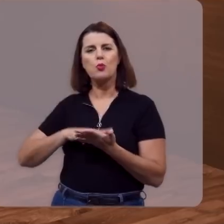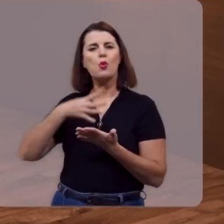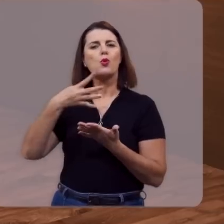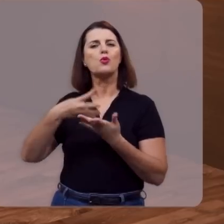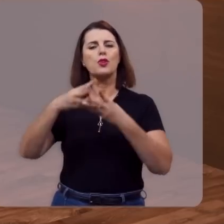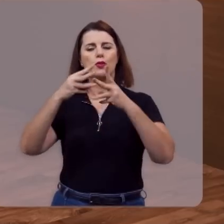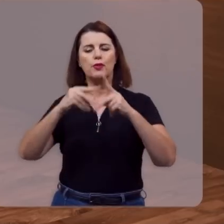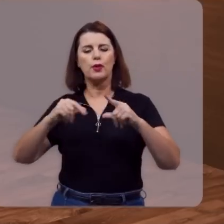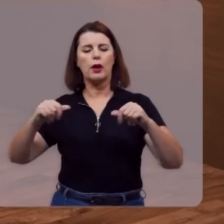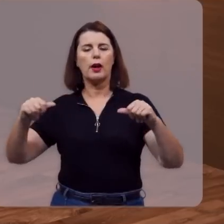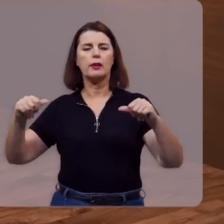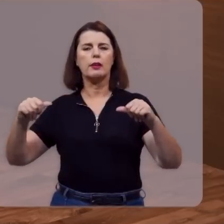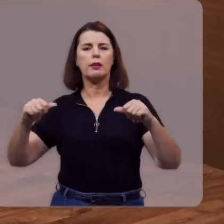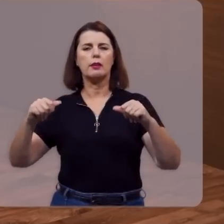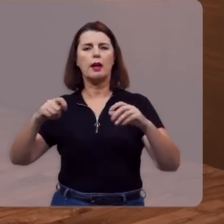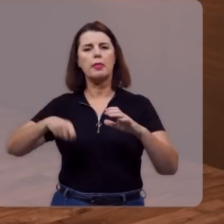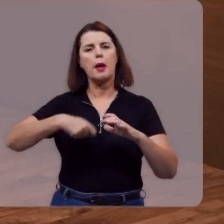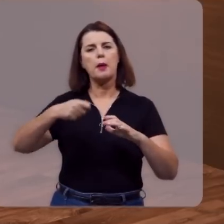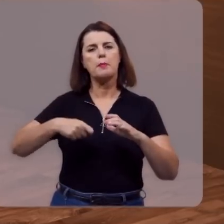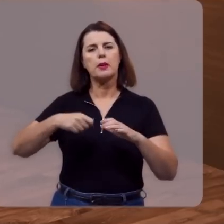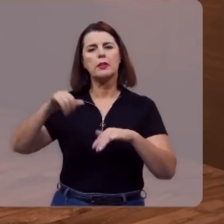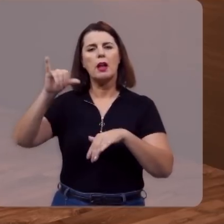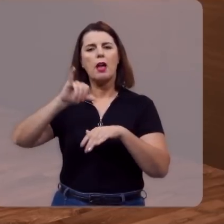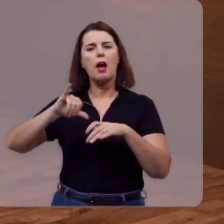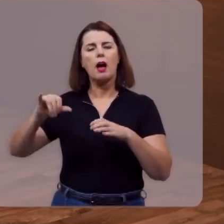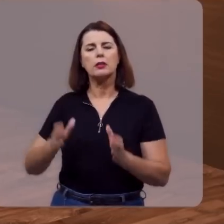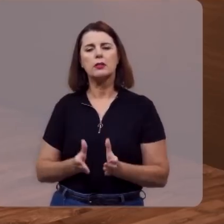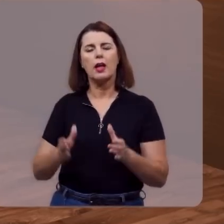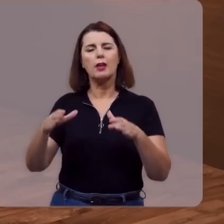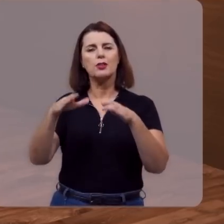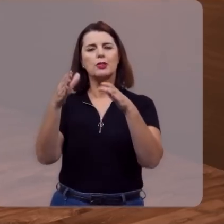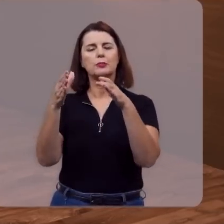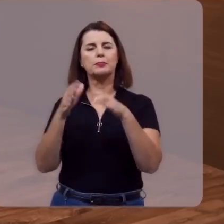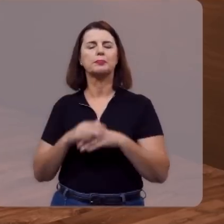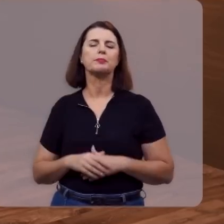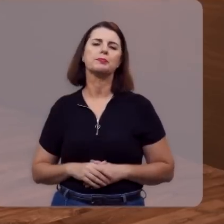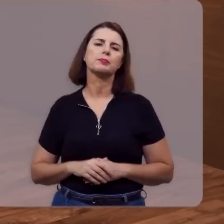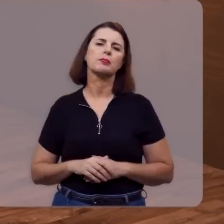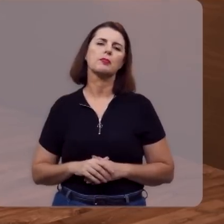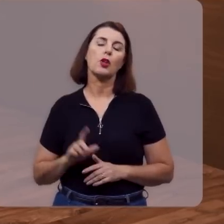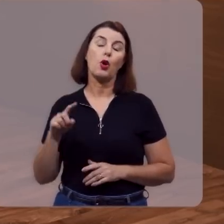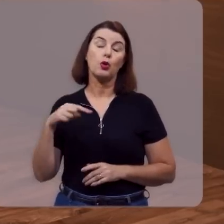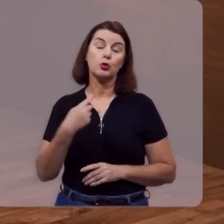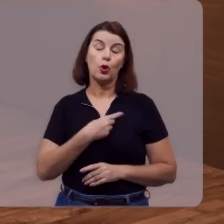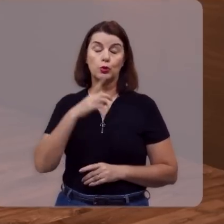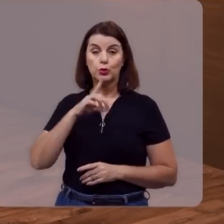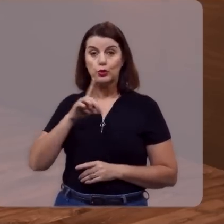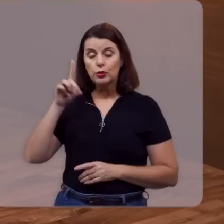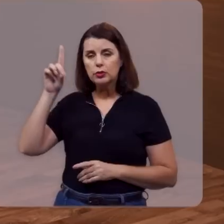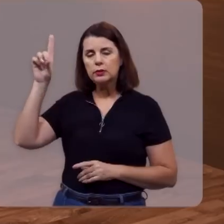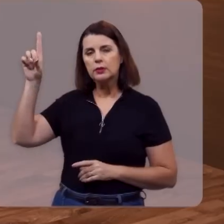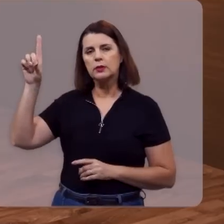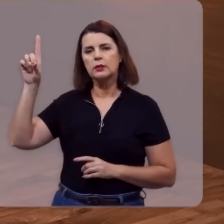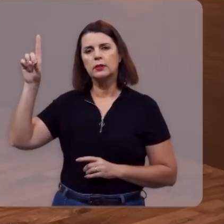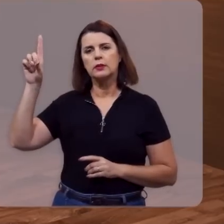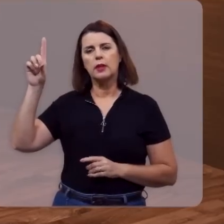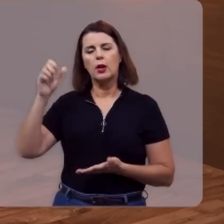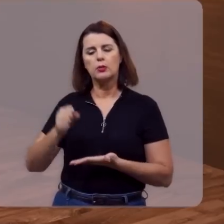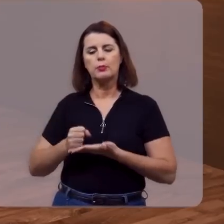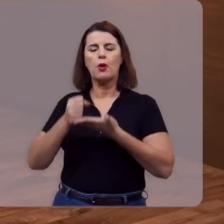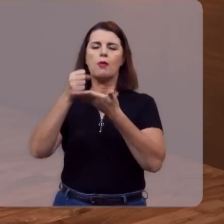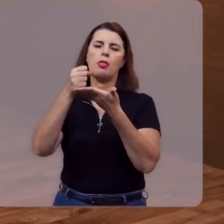a farinha na sua panela e o azeite na sua botija. O nosso Deus é o Deus